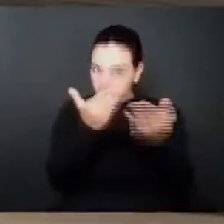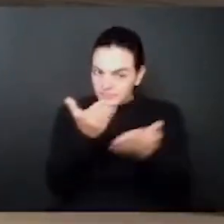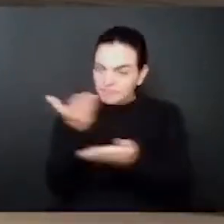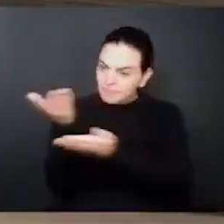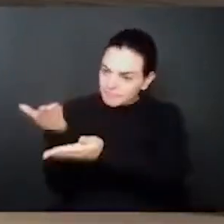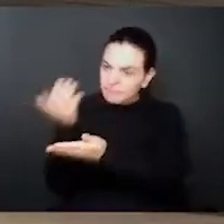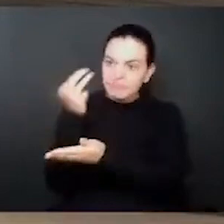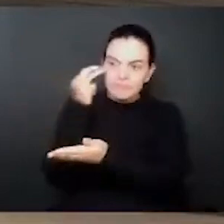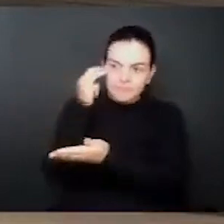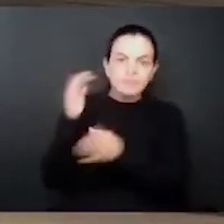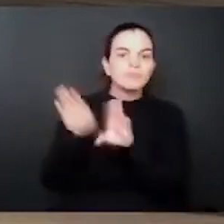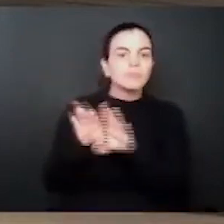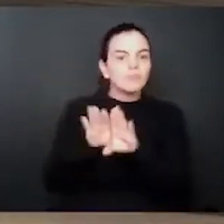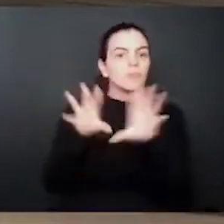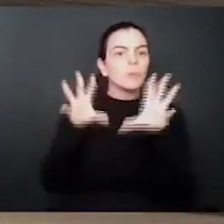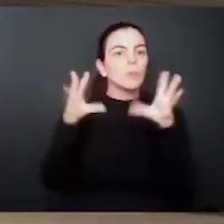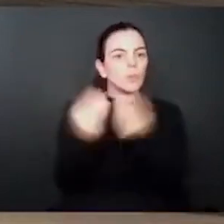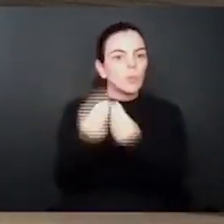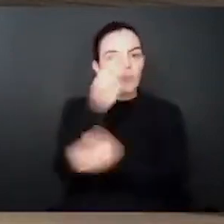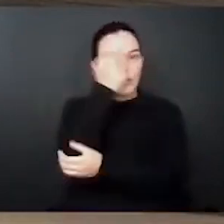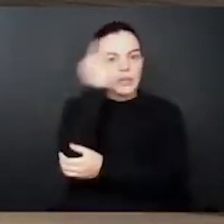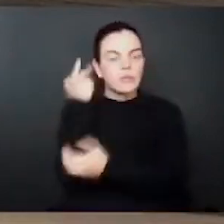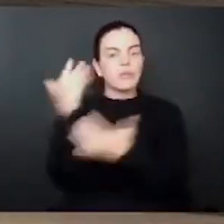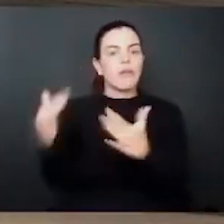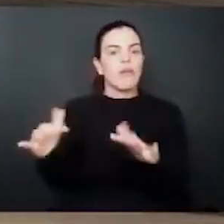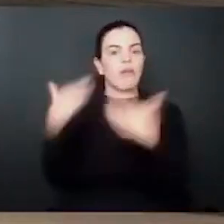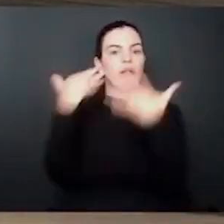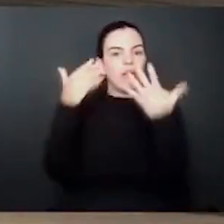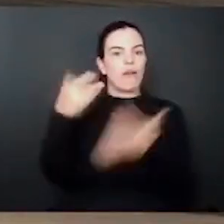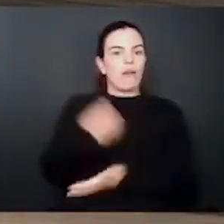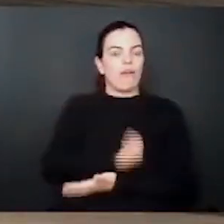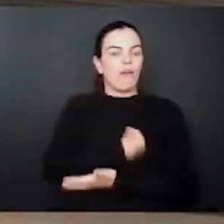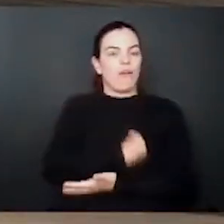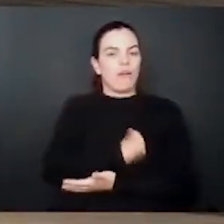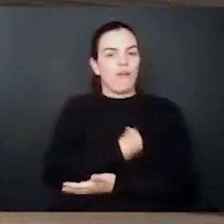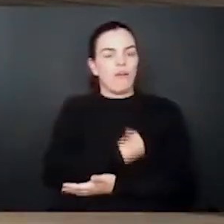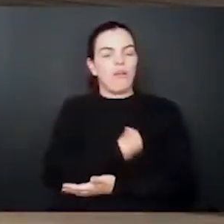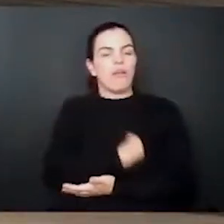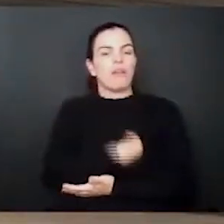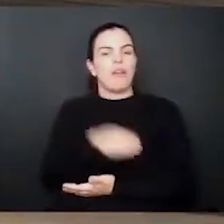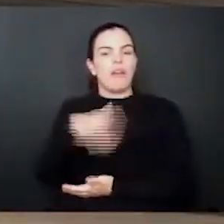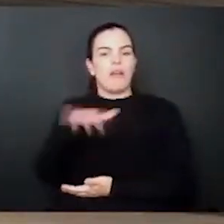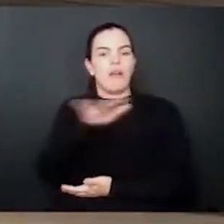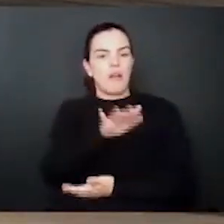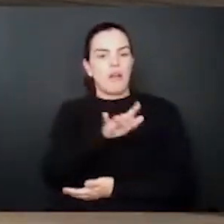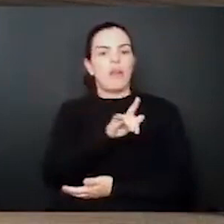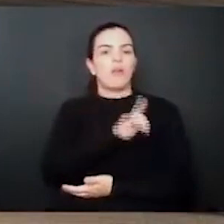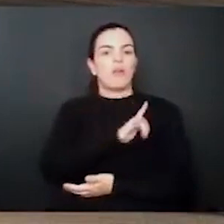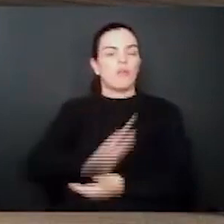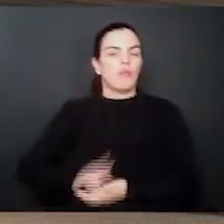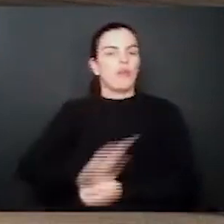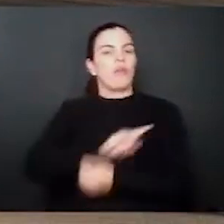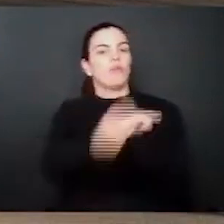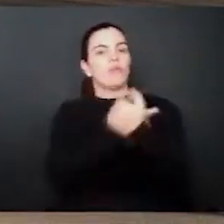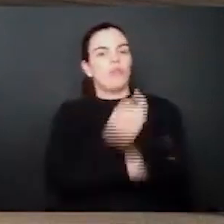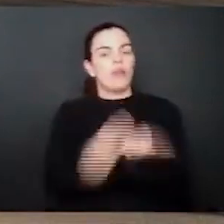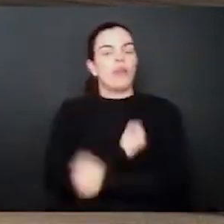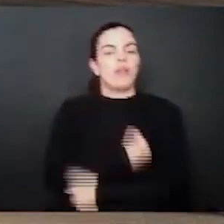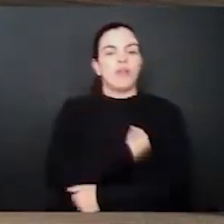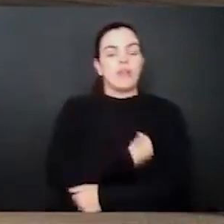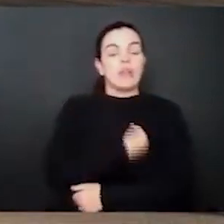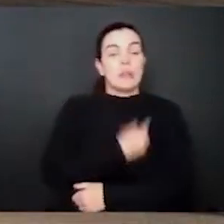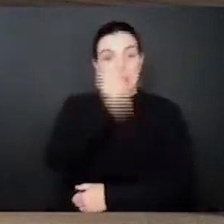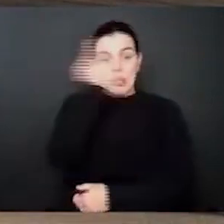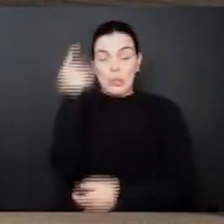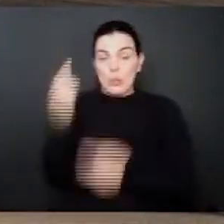também todas as pessoas que estão aqui acompanhando, as entidades, professores, as pessoas que discutiram esse projeto, né, e